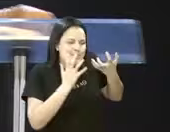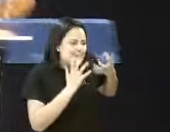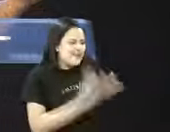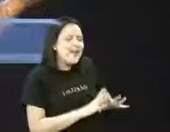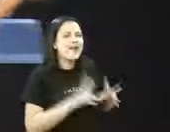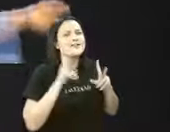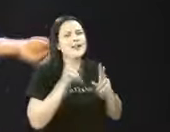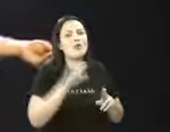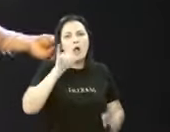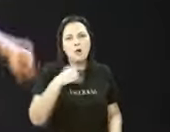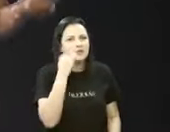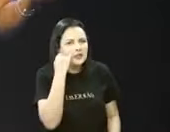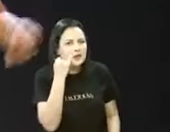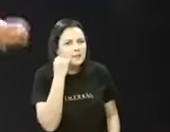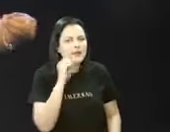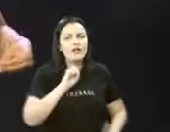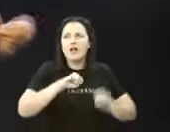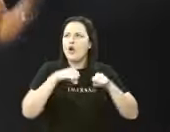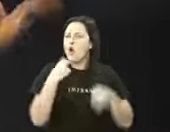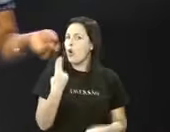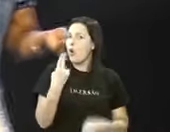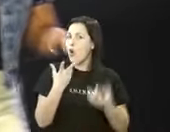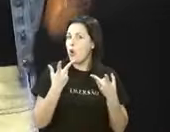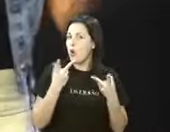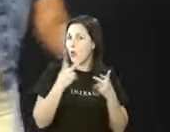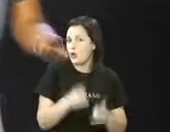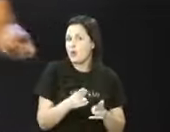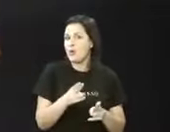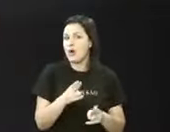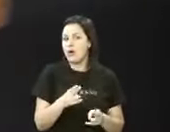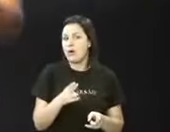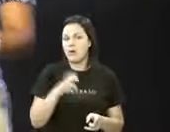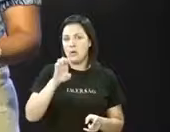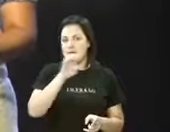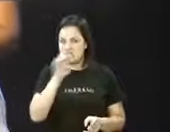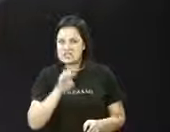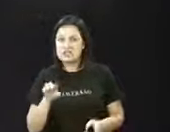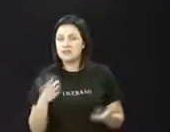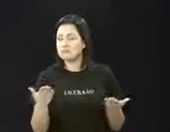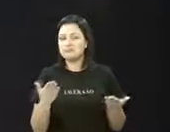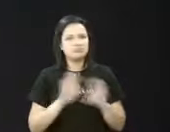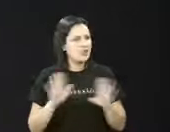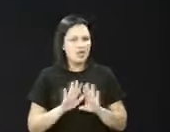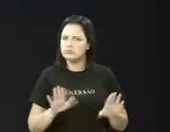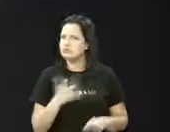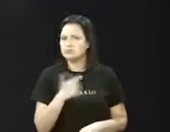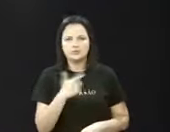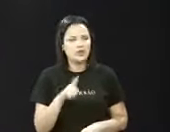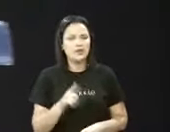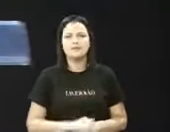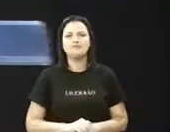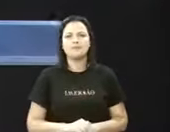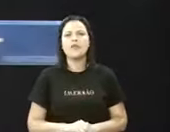Isaías querendo ser Ezequiel, tem Isaías querendo ser Isaías, no seu tempo e do seu jeito. Então, por gentileza, já pegue